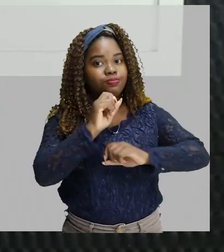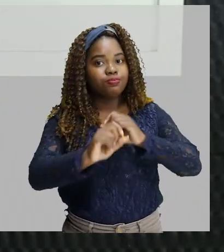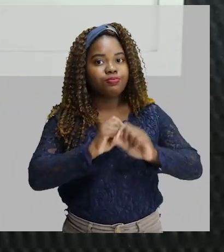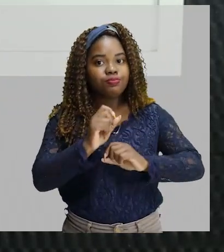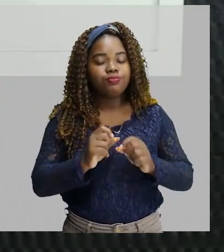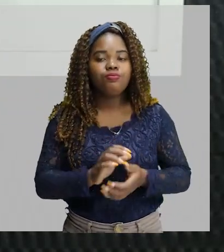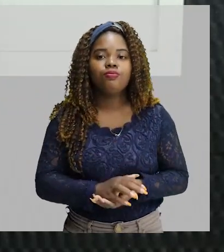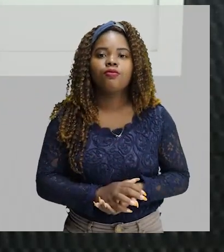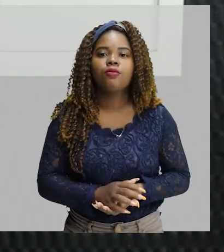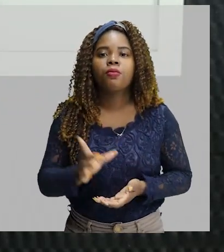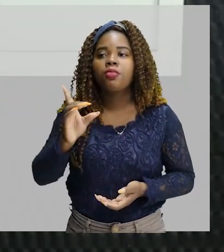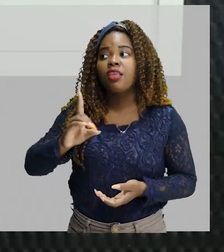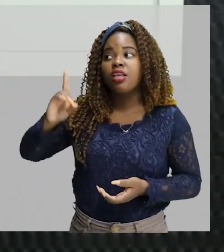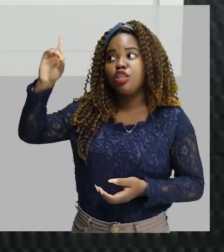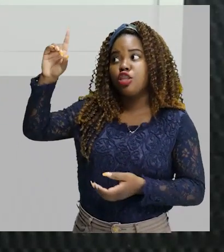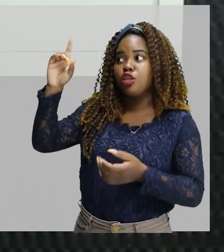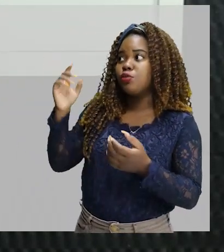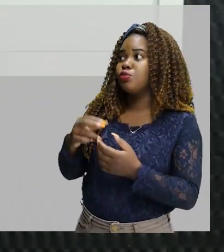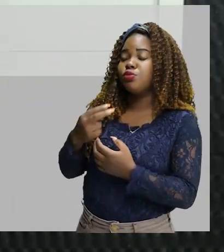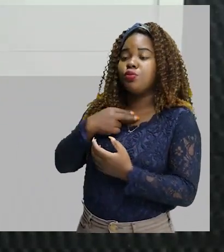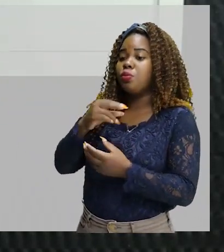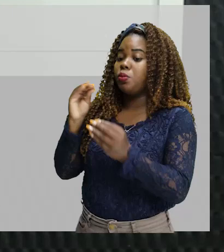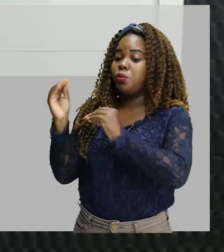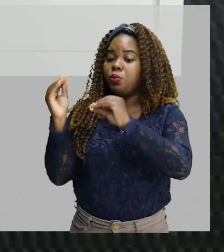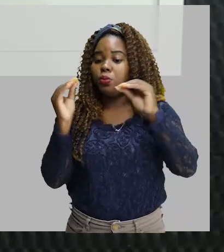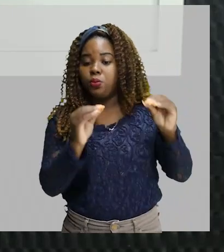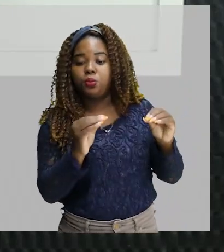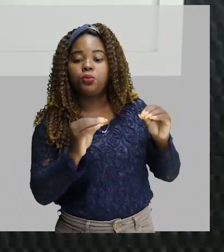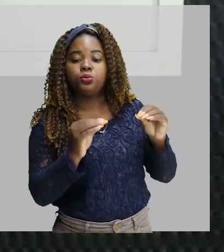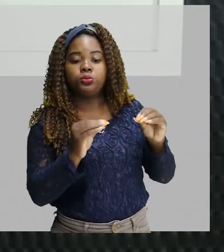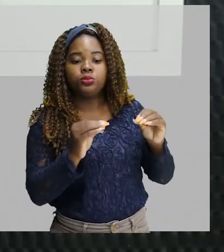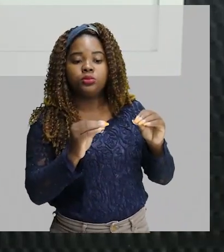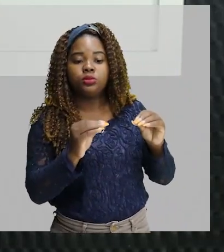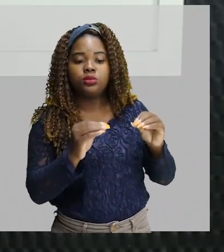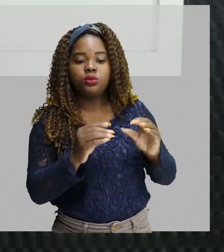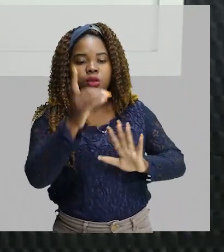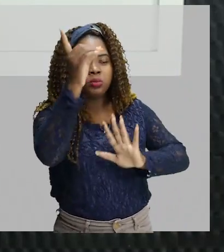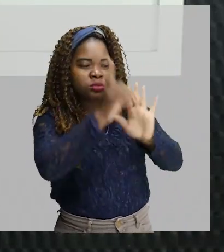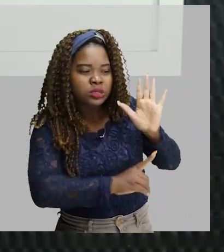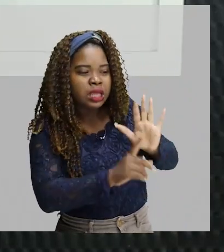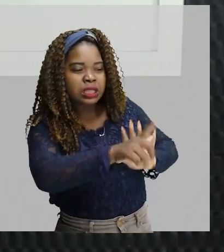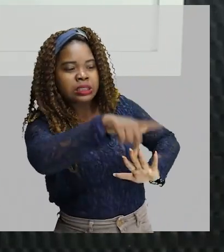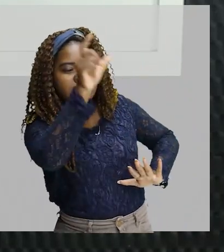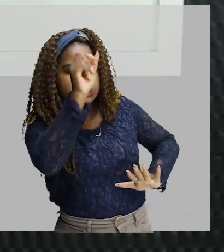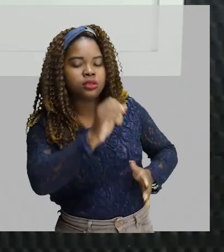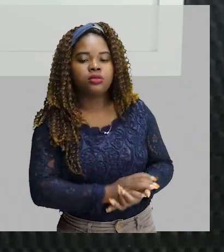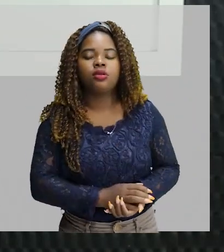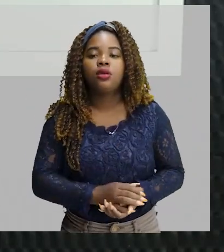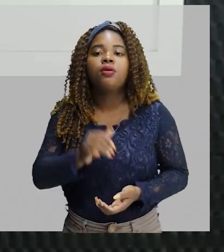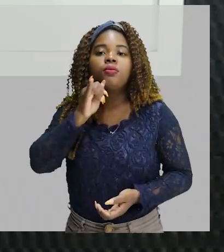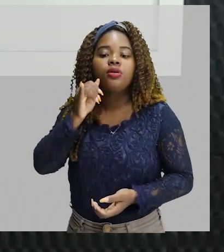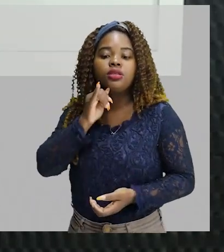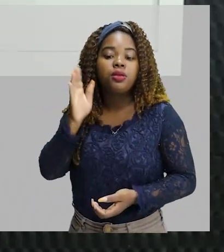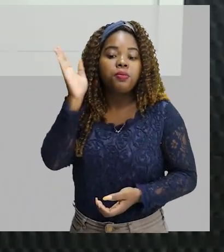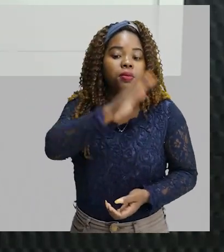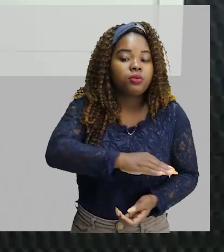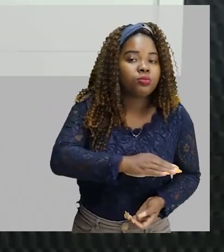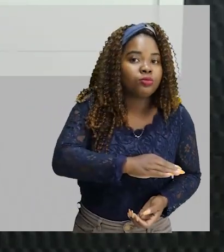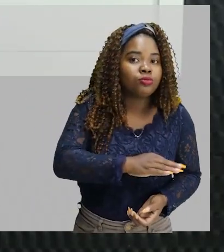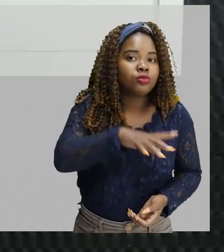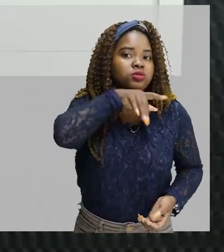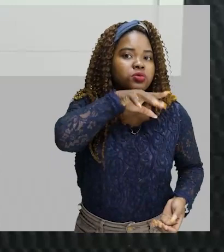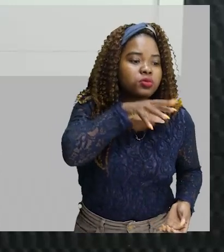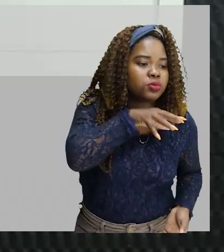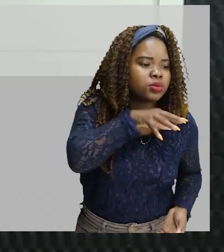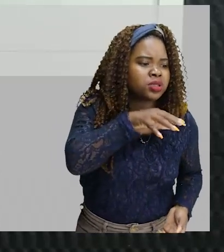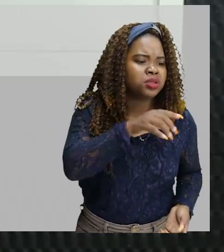maneira: Deus não poderia nos dar o direito de escolher determinadas coisas, por exemplo, escolher o mal. Isso não faz sentido